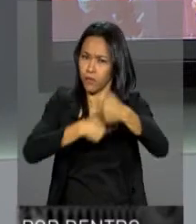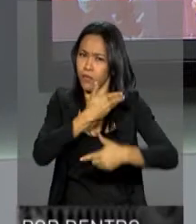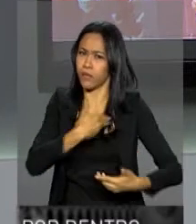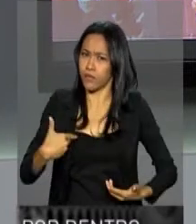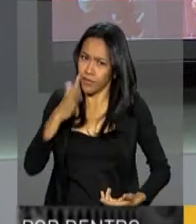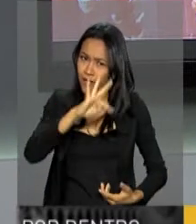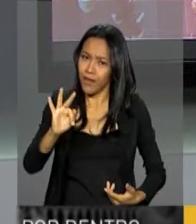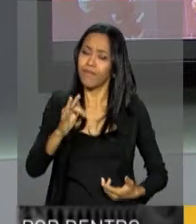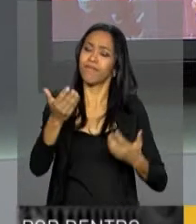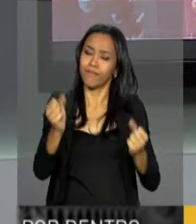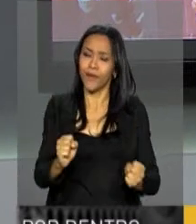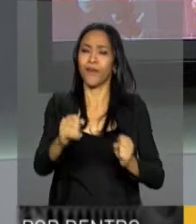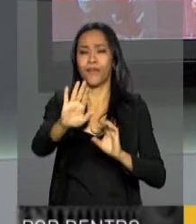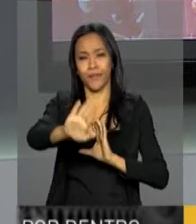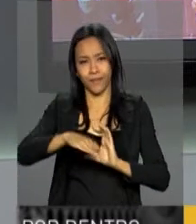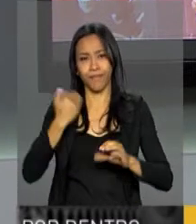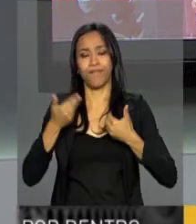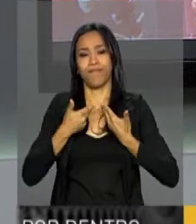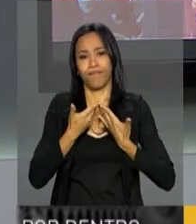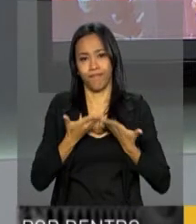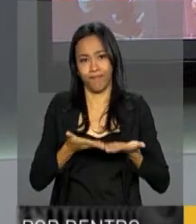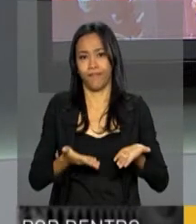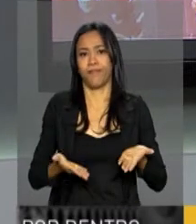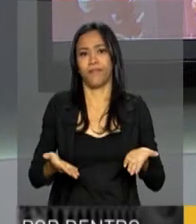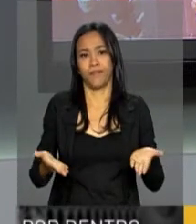federal? Escreva para